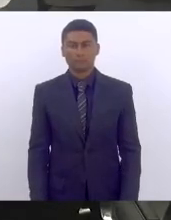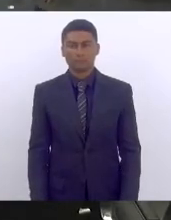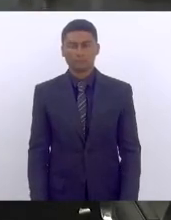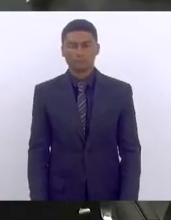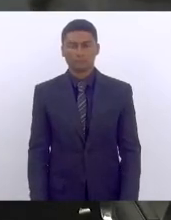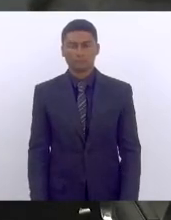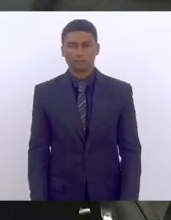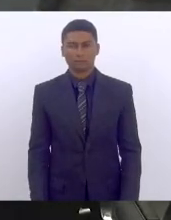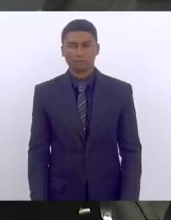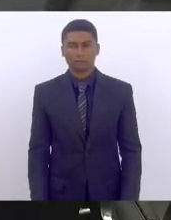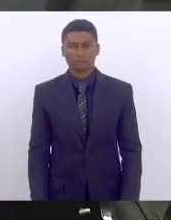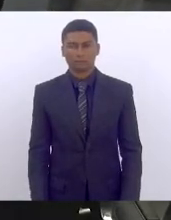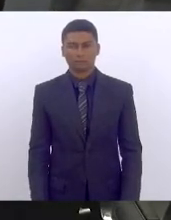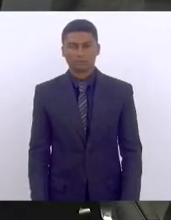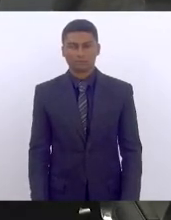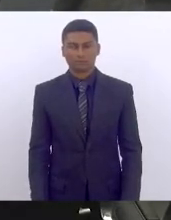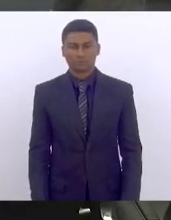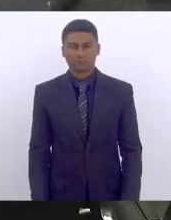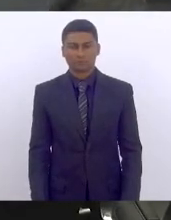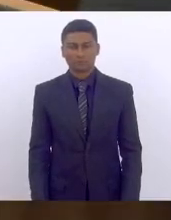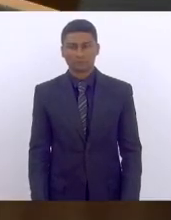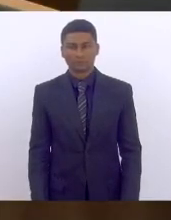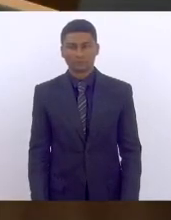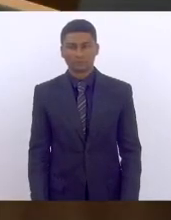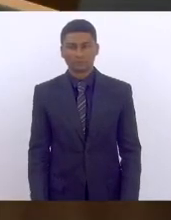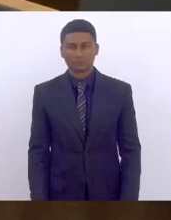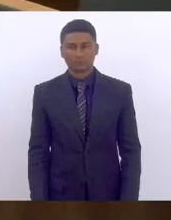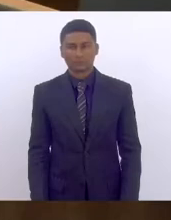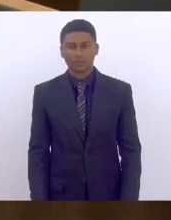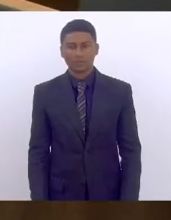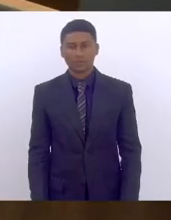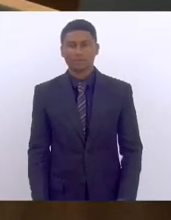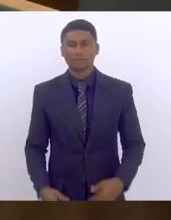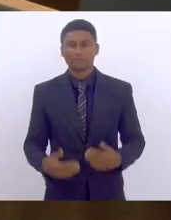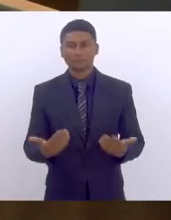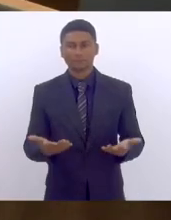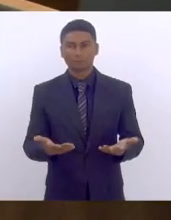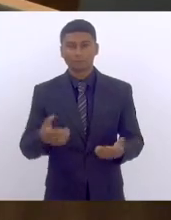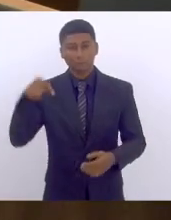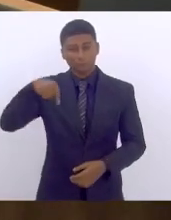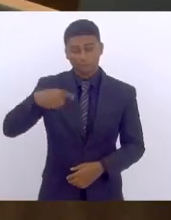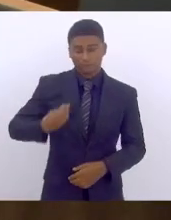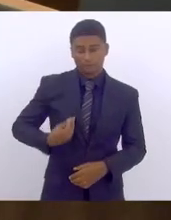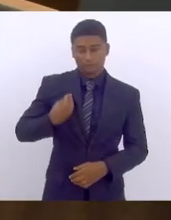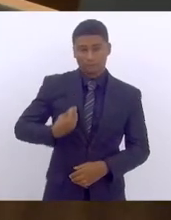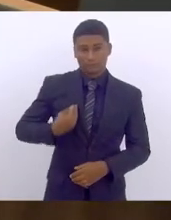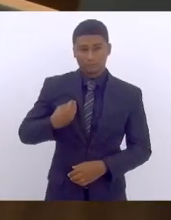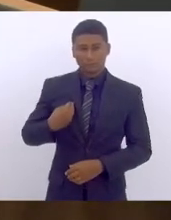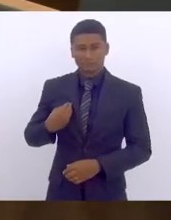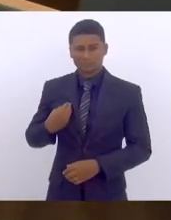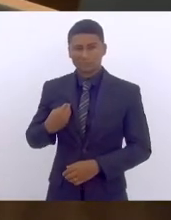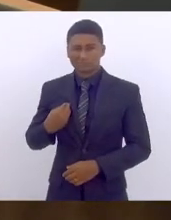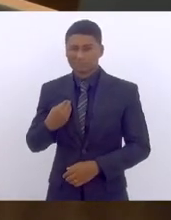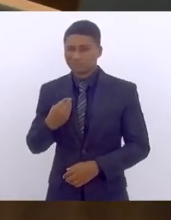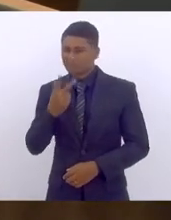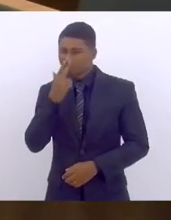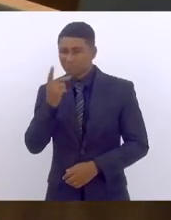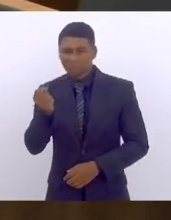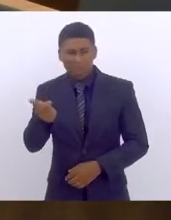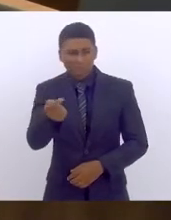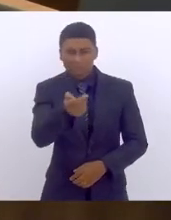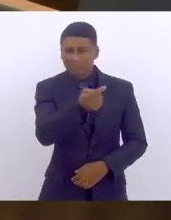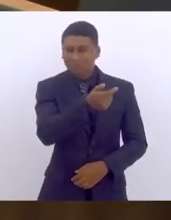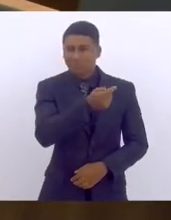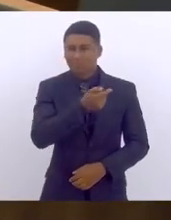Deputado Tia Ju, eu queria fazer uma questão de ordem, enquanto a palavra Valdé Carneiro sobe. A gente está com quórum baixo hoje aqui no plenário, não vai ter condições de